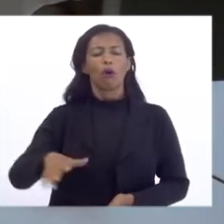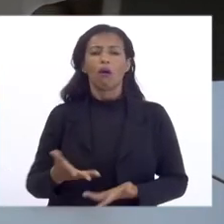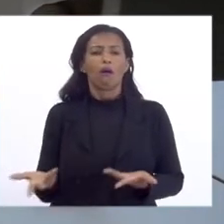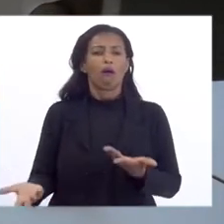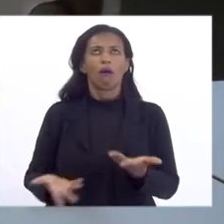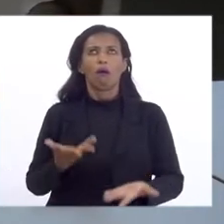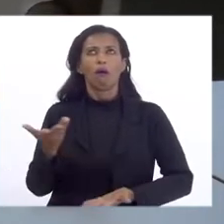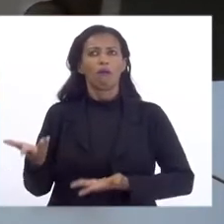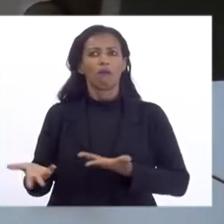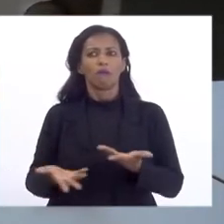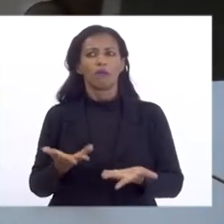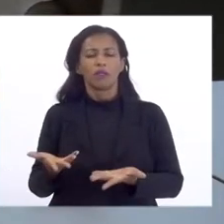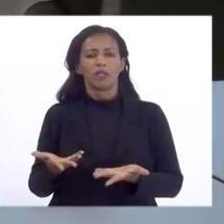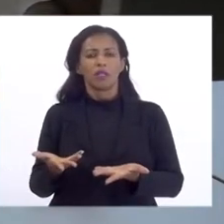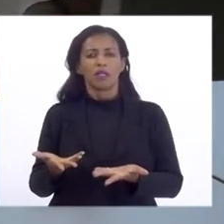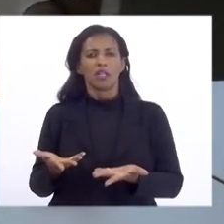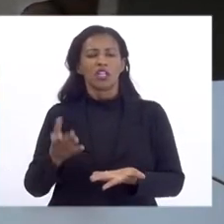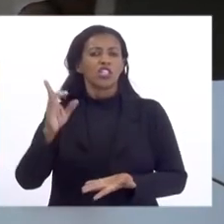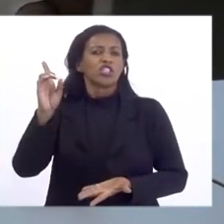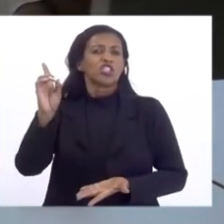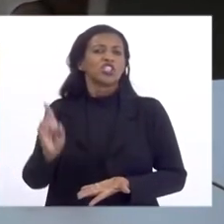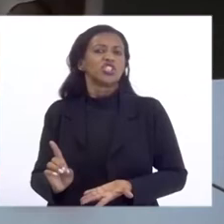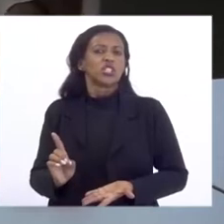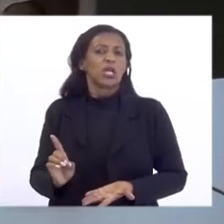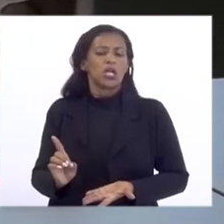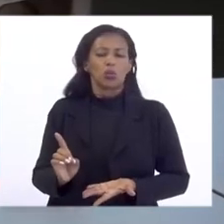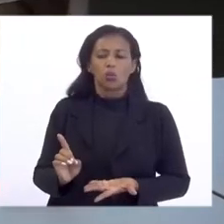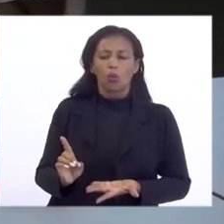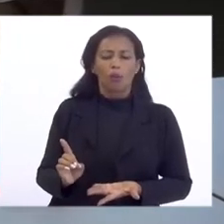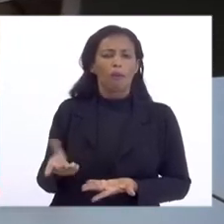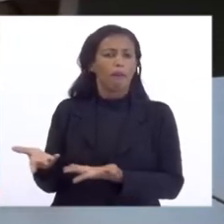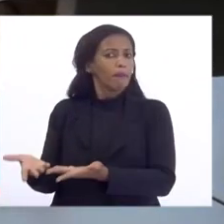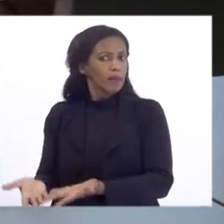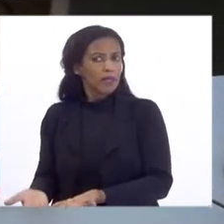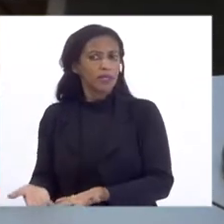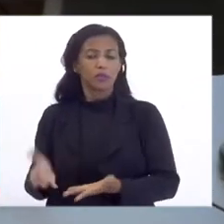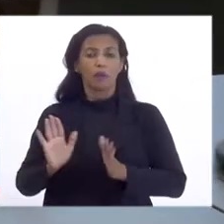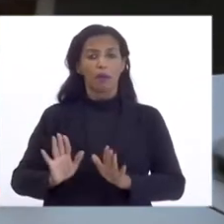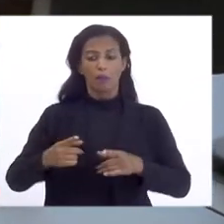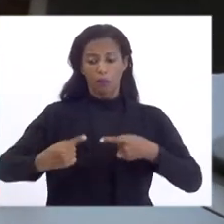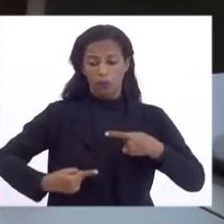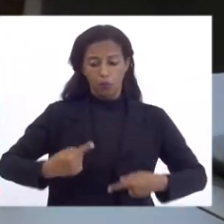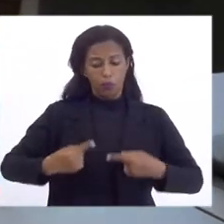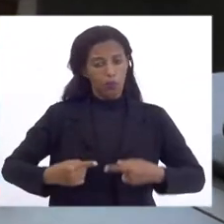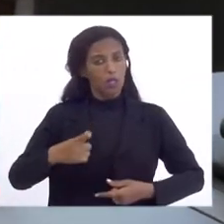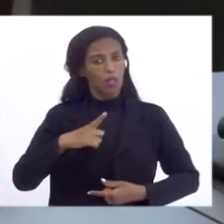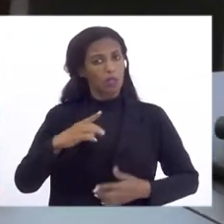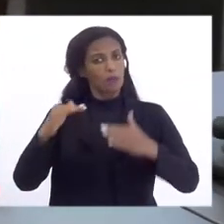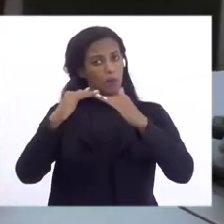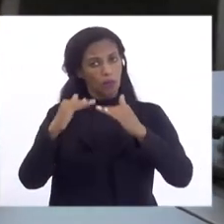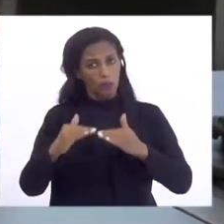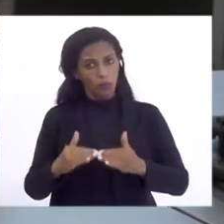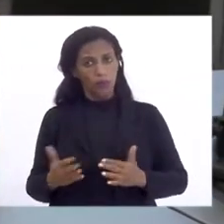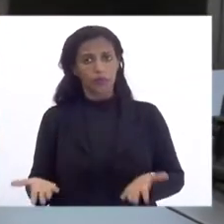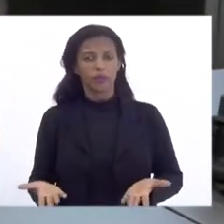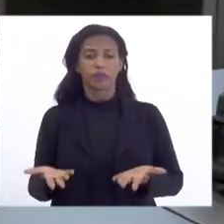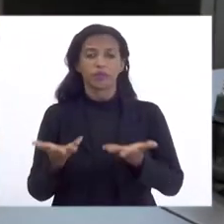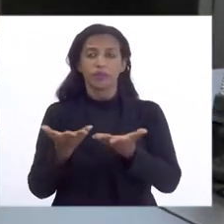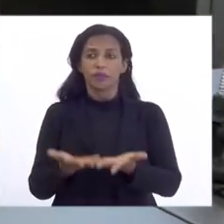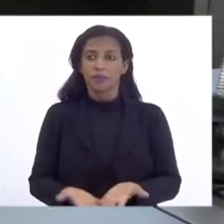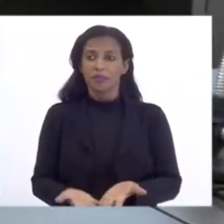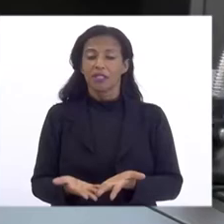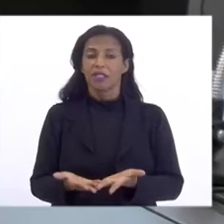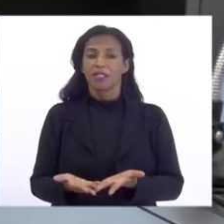Não há direito fundamentado para isso, mas como solução política terá minha concordância. Desde que